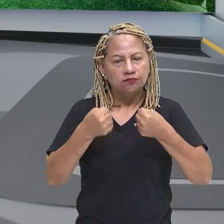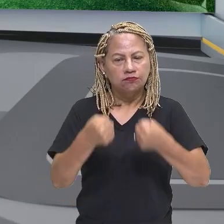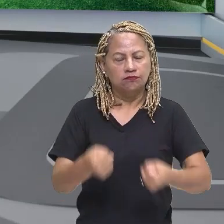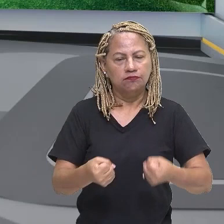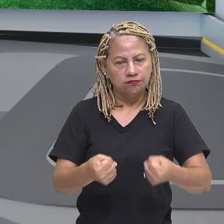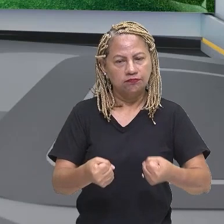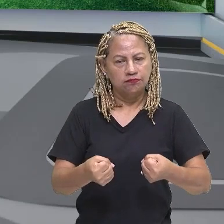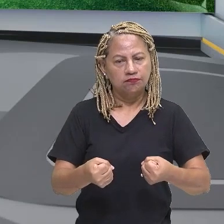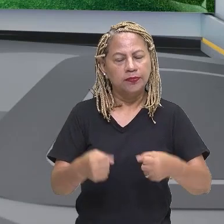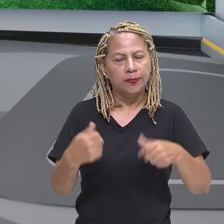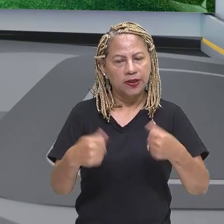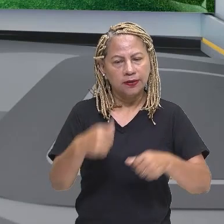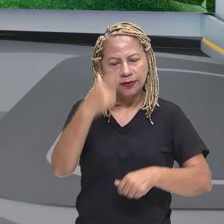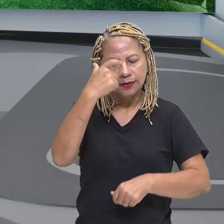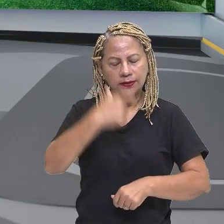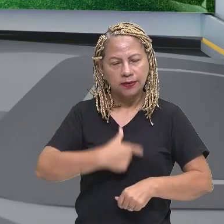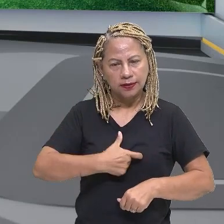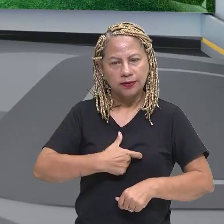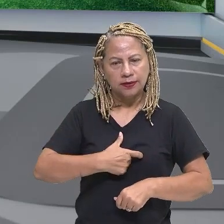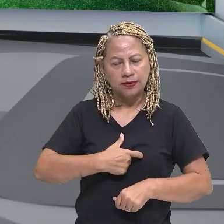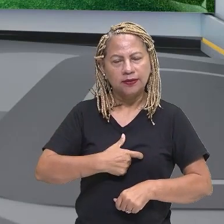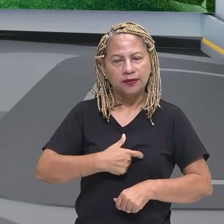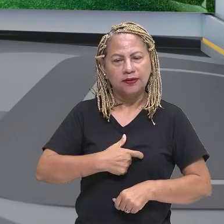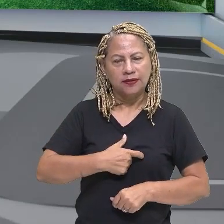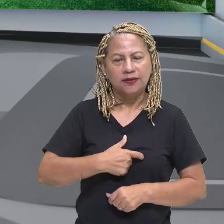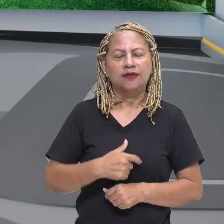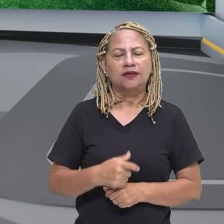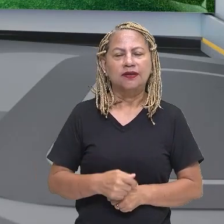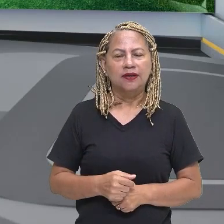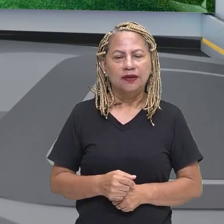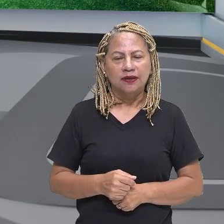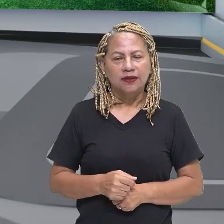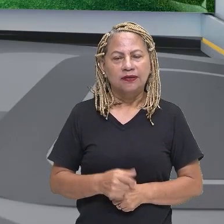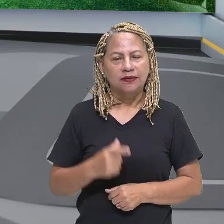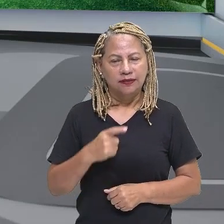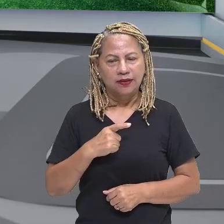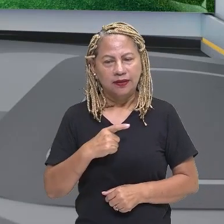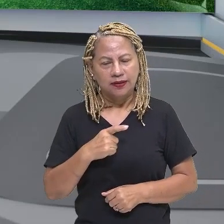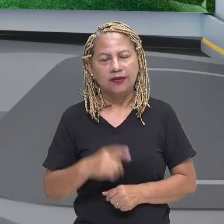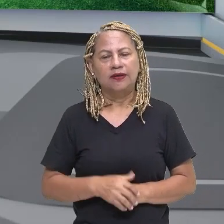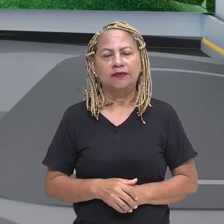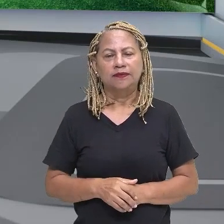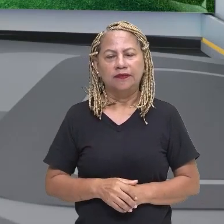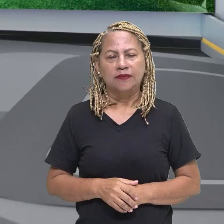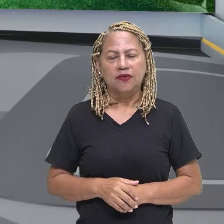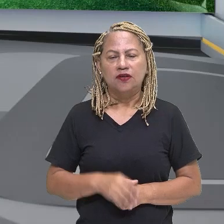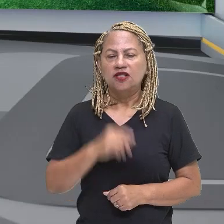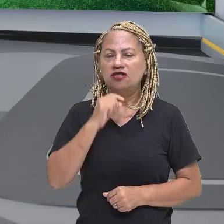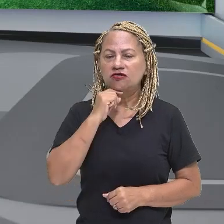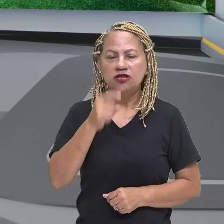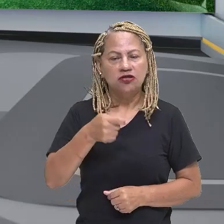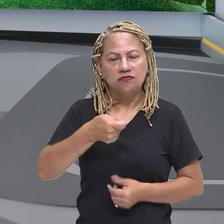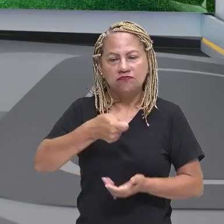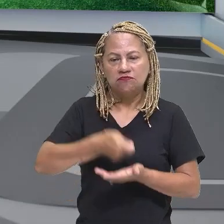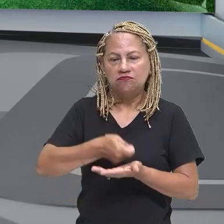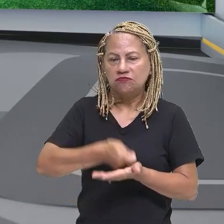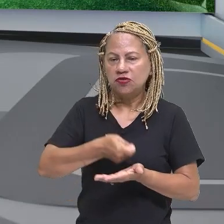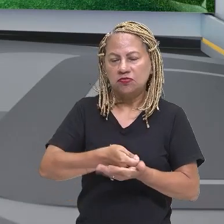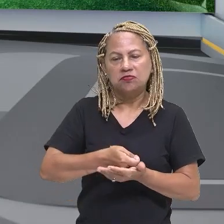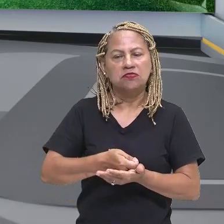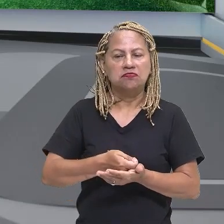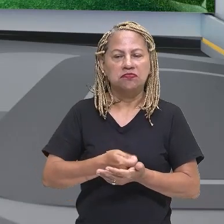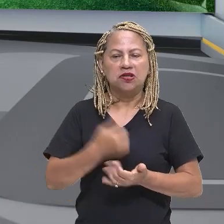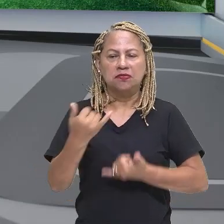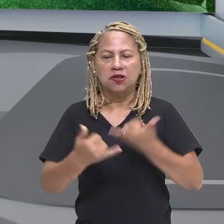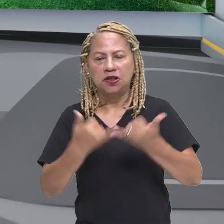jogador. 5, ninguém deve se sentir obrigado a participar de um jogo. Além disso, há 5 planos distintos